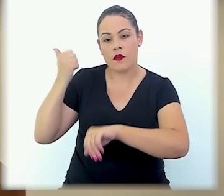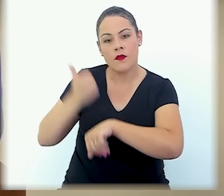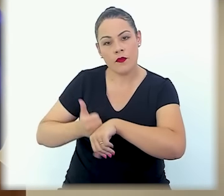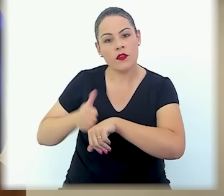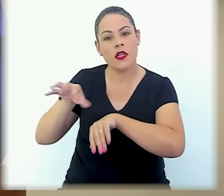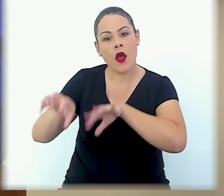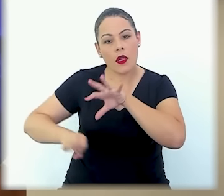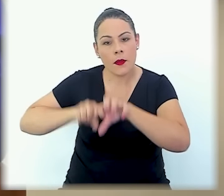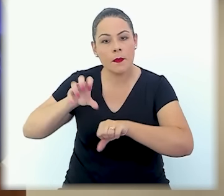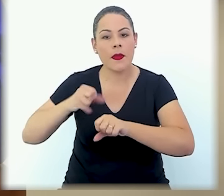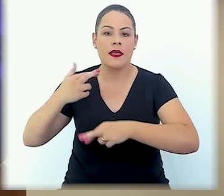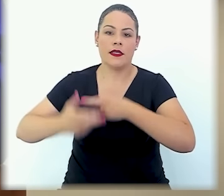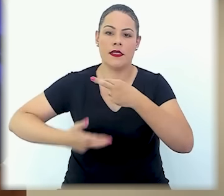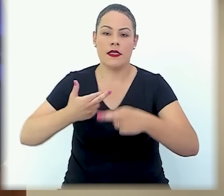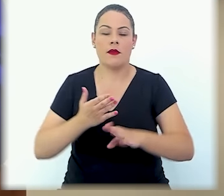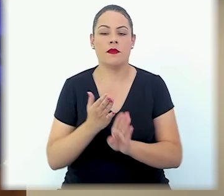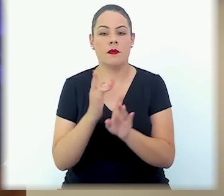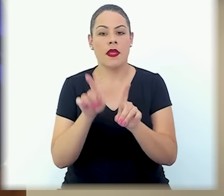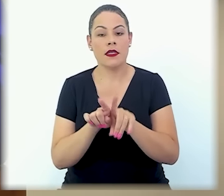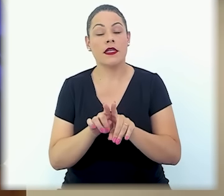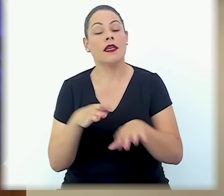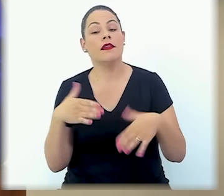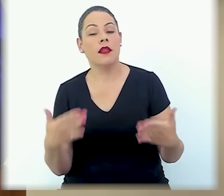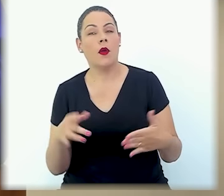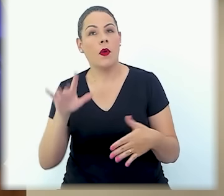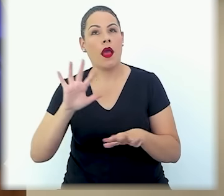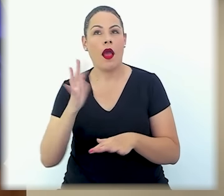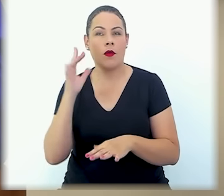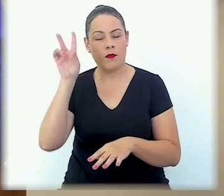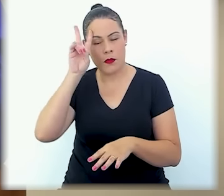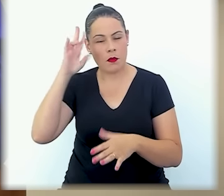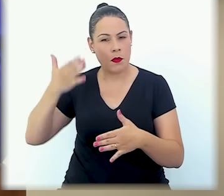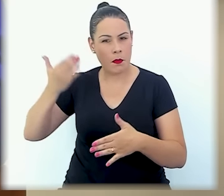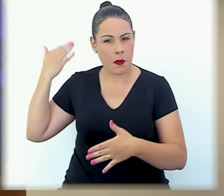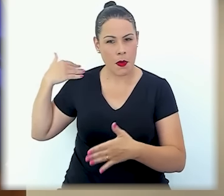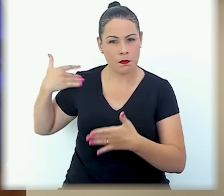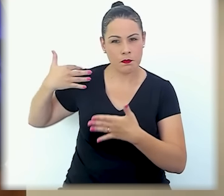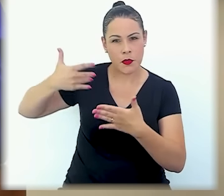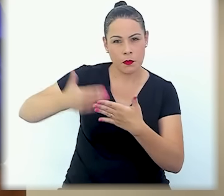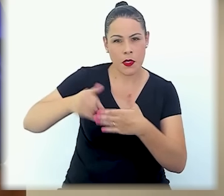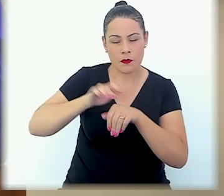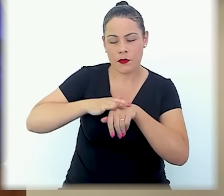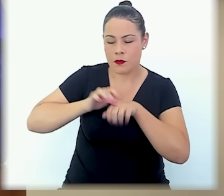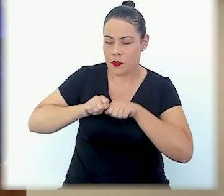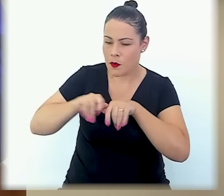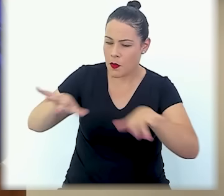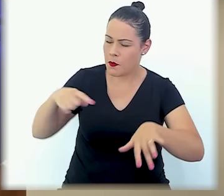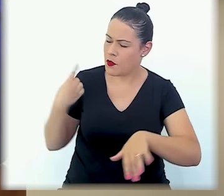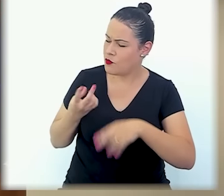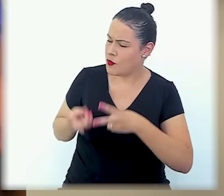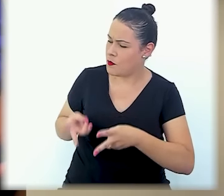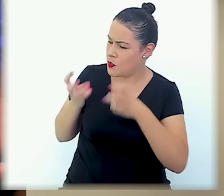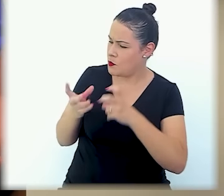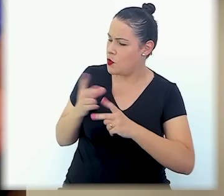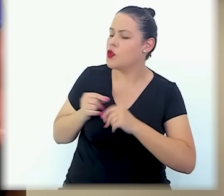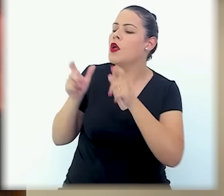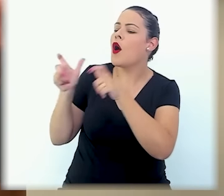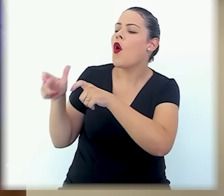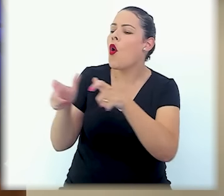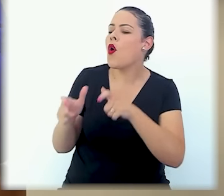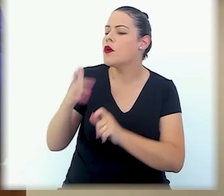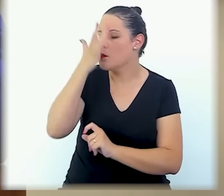os catadores, na verdade. Então, vamos dizer assim, quando aconteceu esse momento da pandemia, a gente conseguiu identificar onde estavam